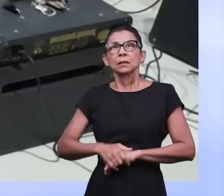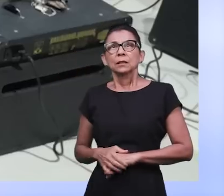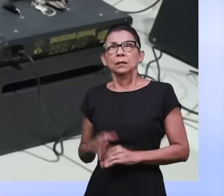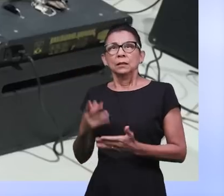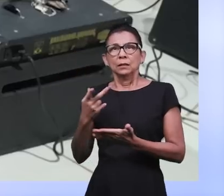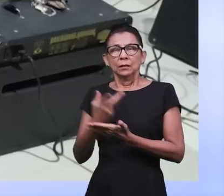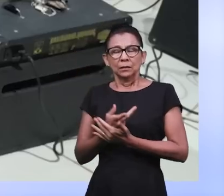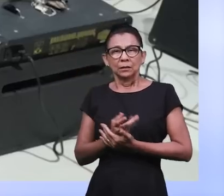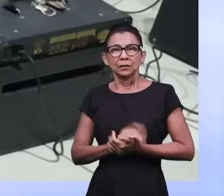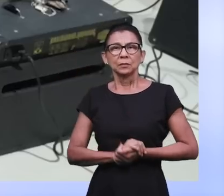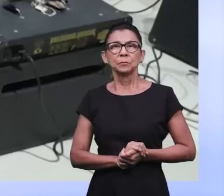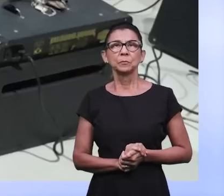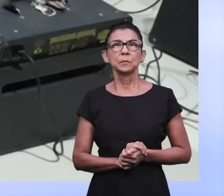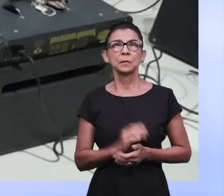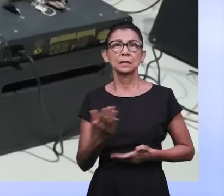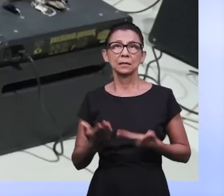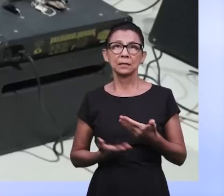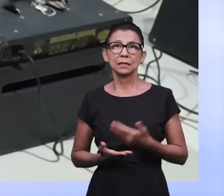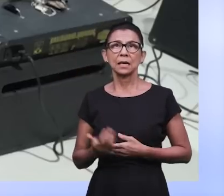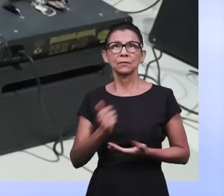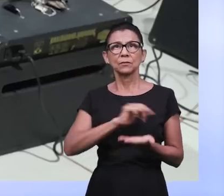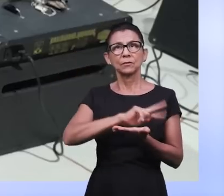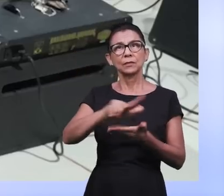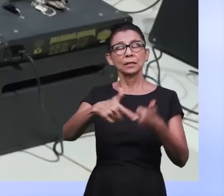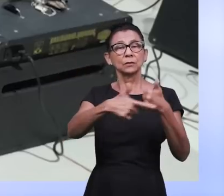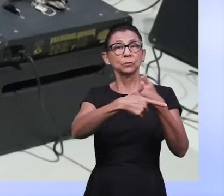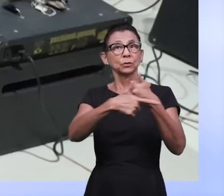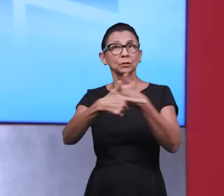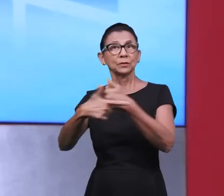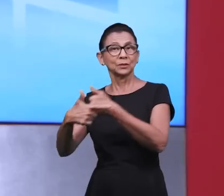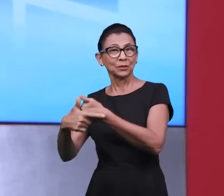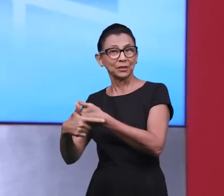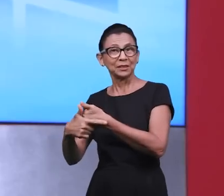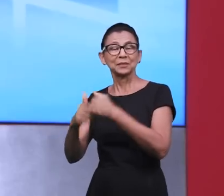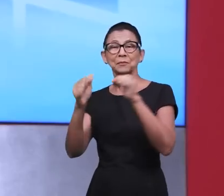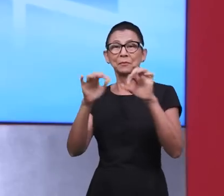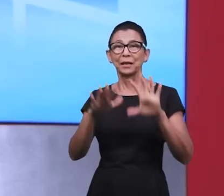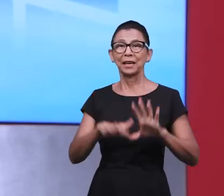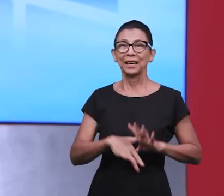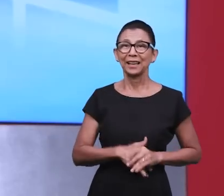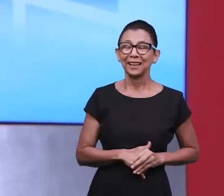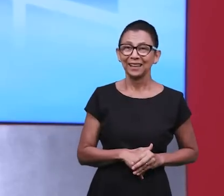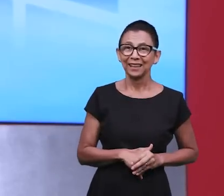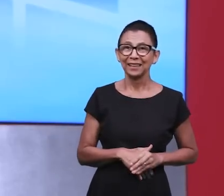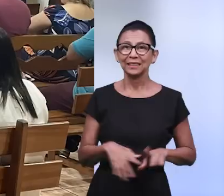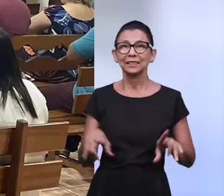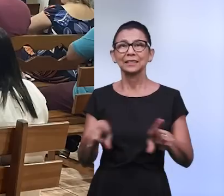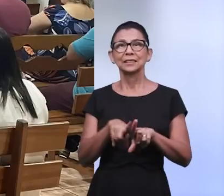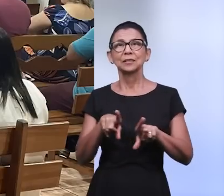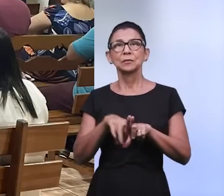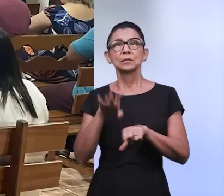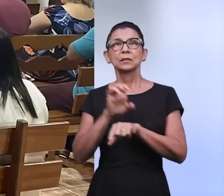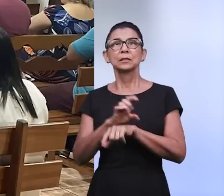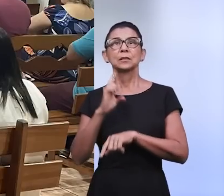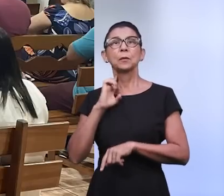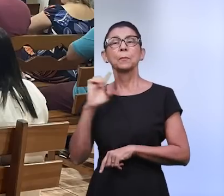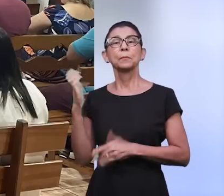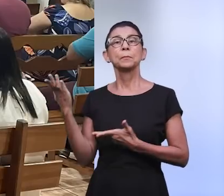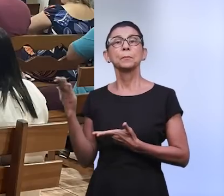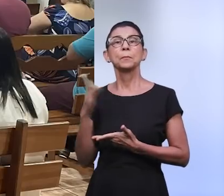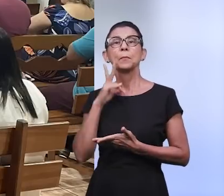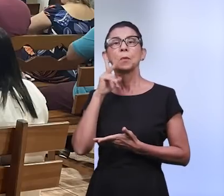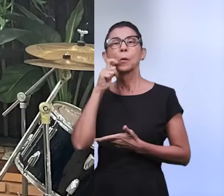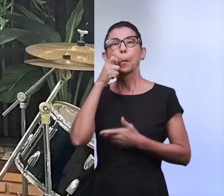ali um levantamento de servos para várias funções da igreja. Que bênção! Em Passos de Minas, no estado de Minas Gerais, também houve ali uma ceia